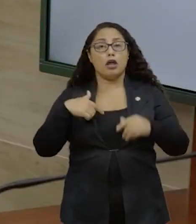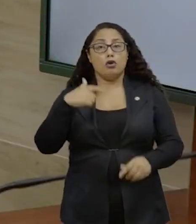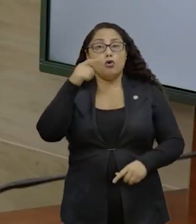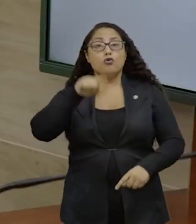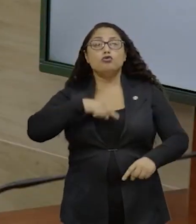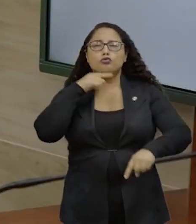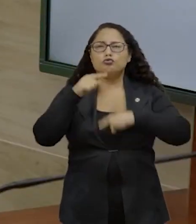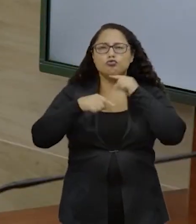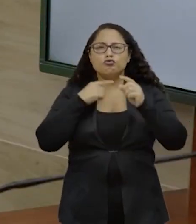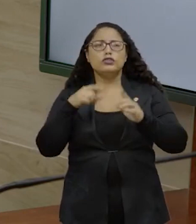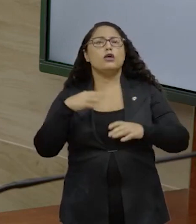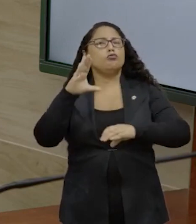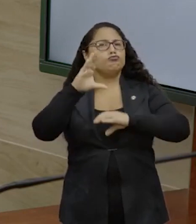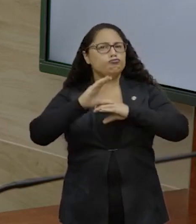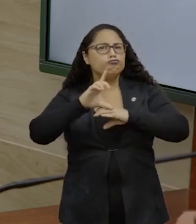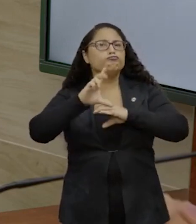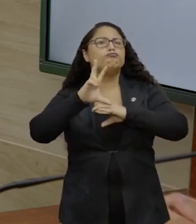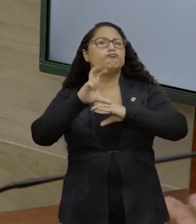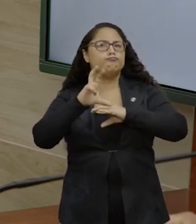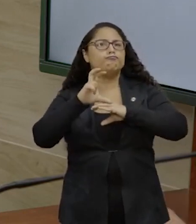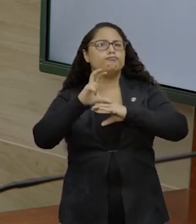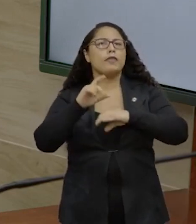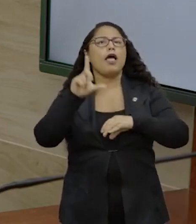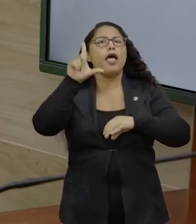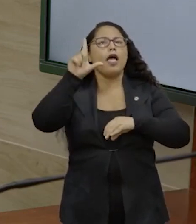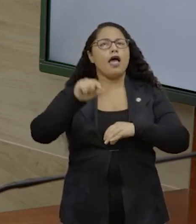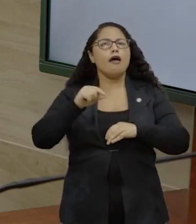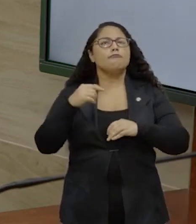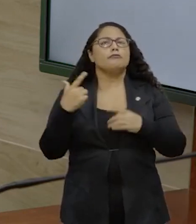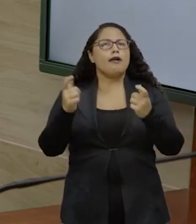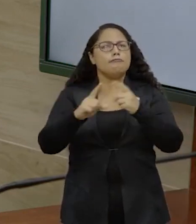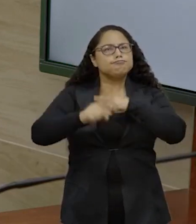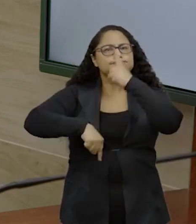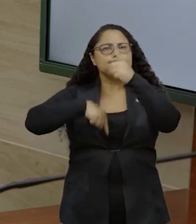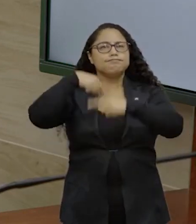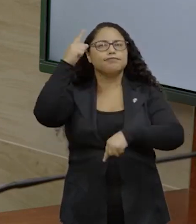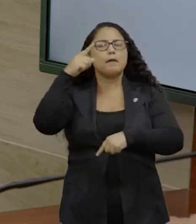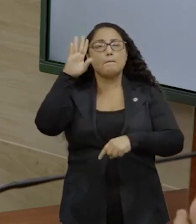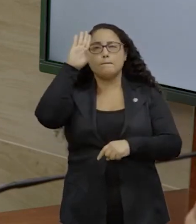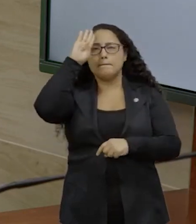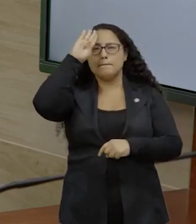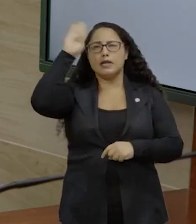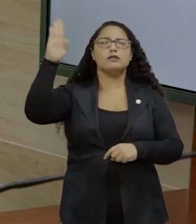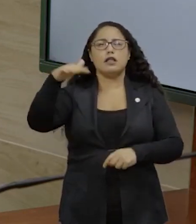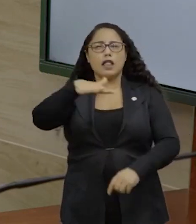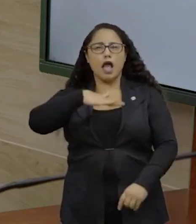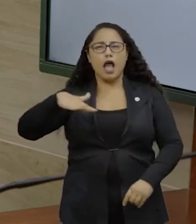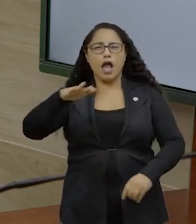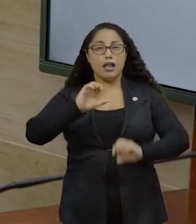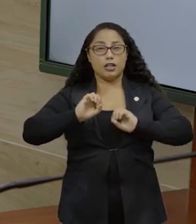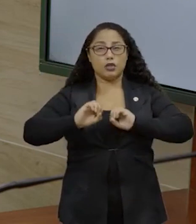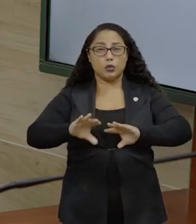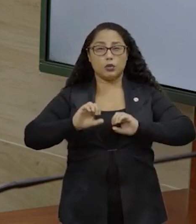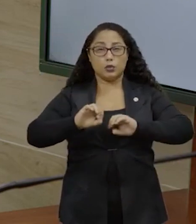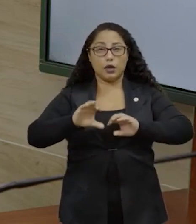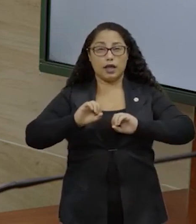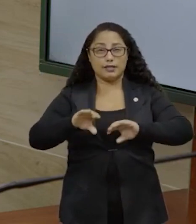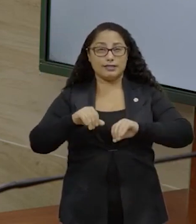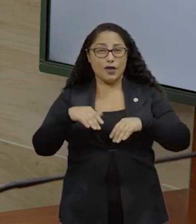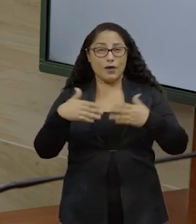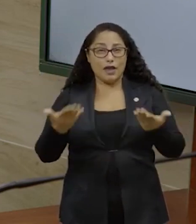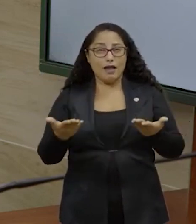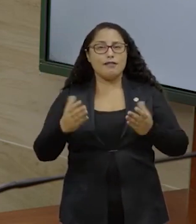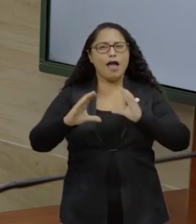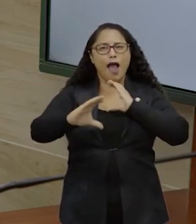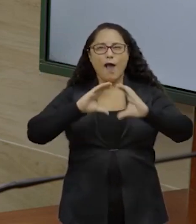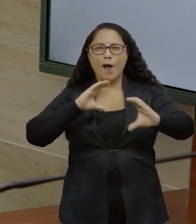o ChatGPT ele tem sido uma grande evolução, principalmente na área da educação, na área